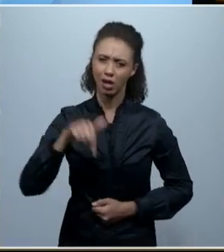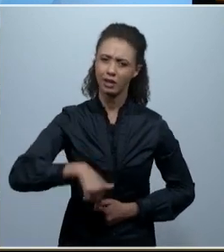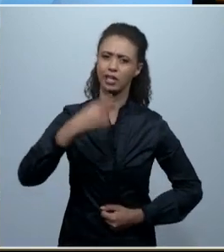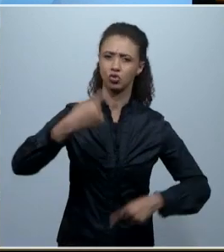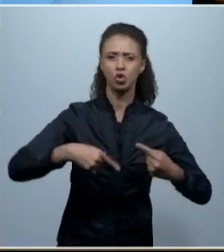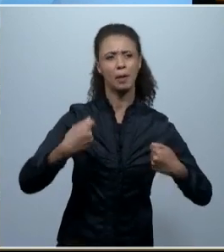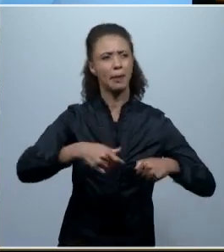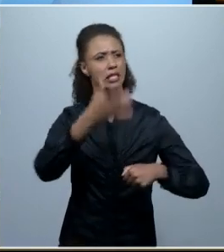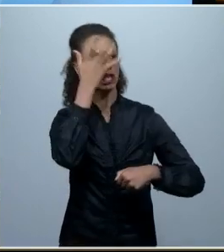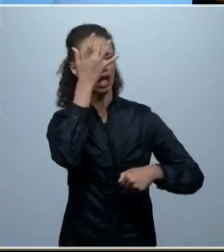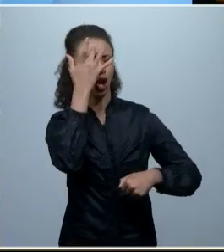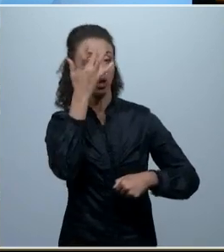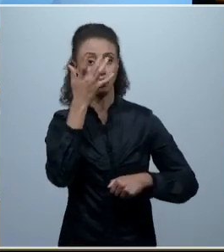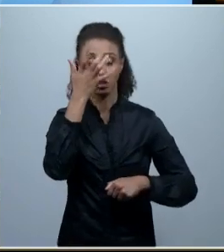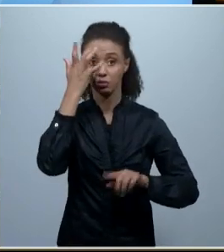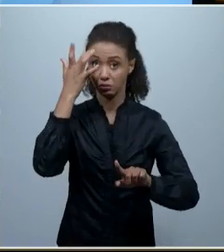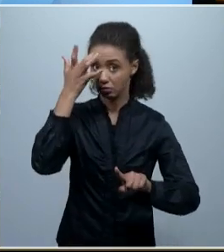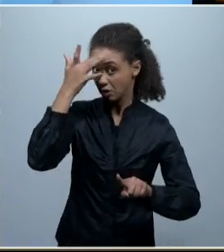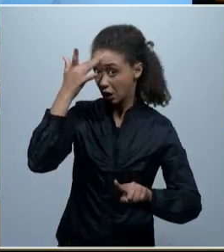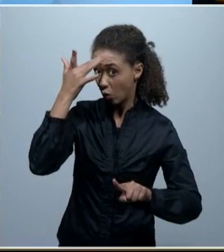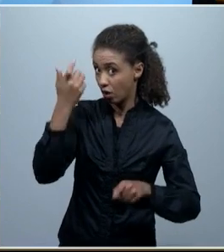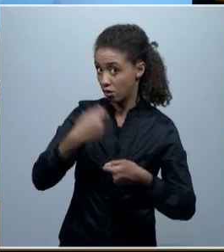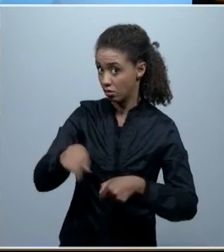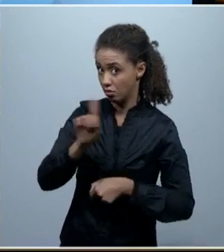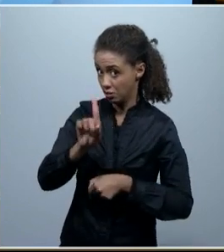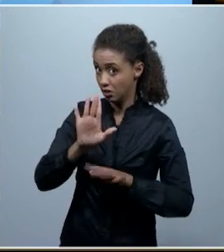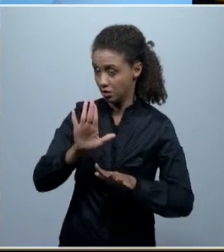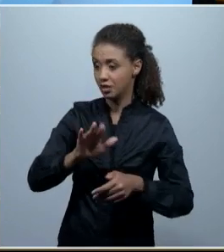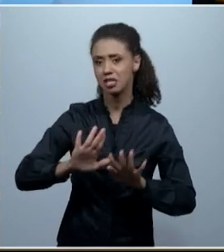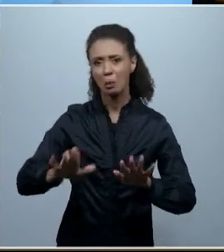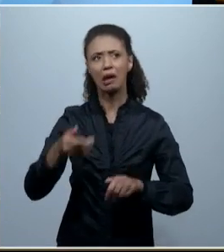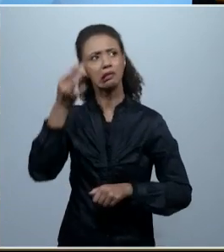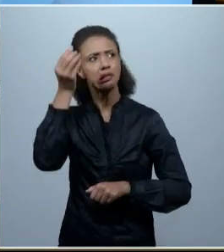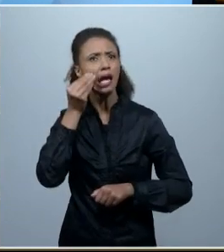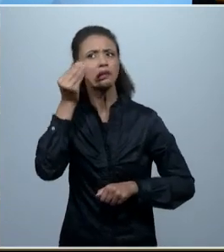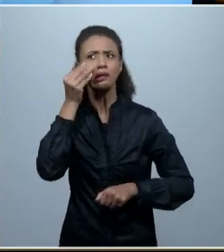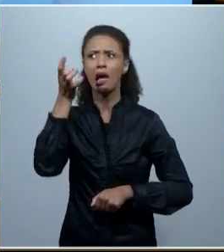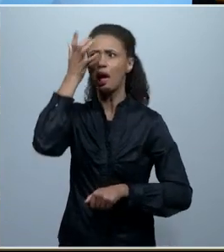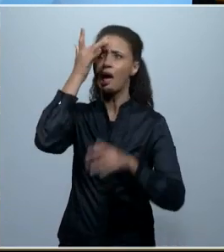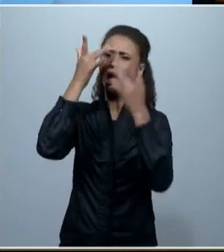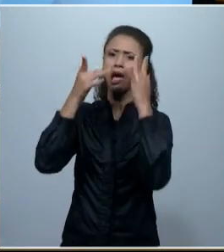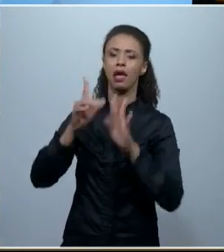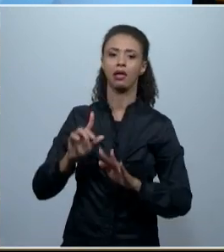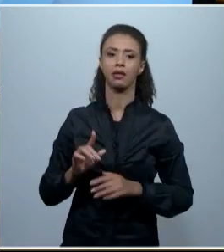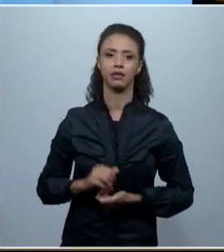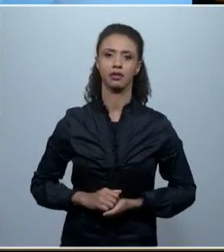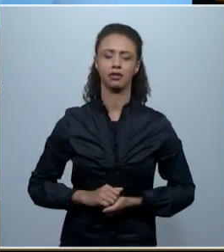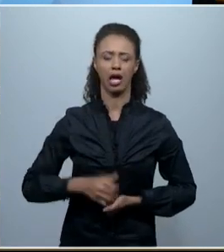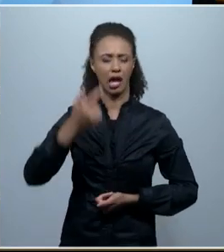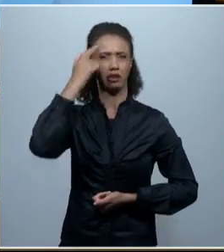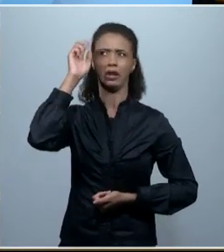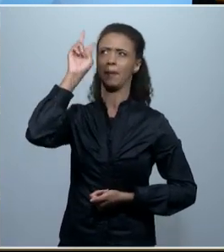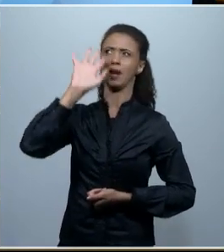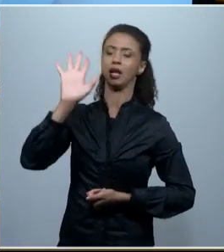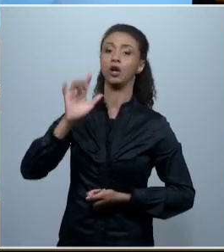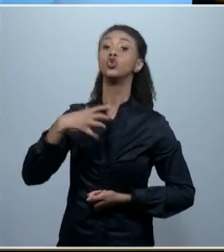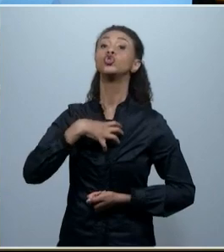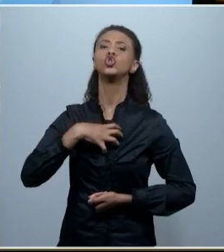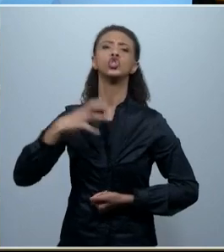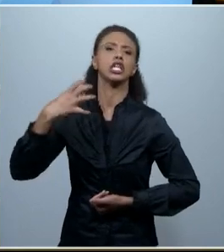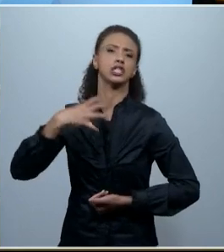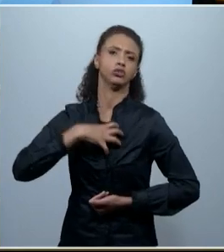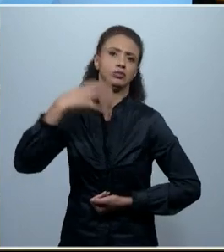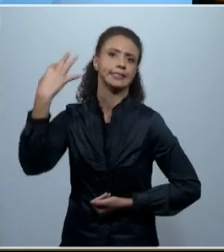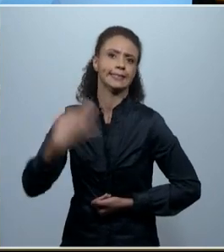de coronel pessoal não precisa e tenta aplicar esses axiomas não desse jeito assim de memória mas do jeito certo com eles